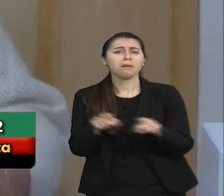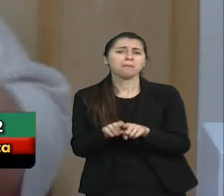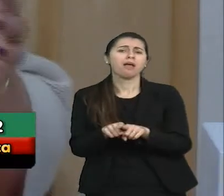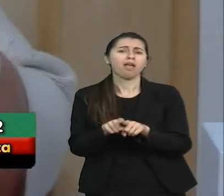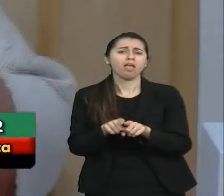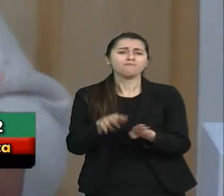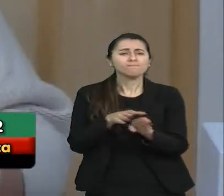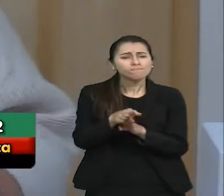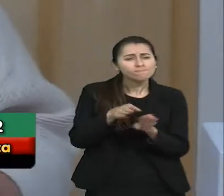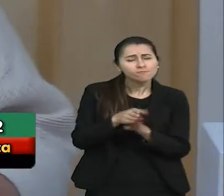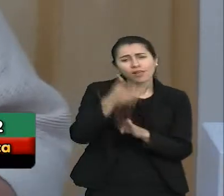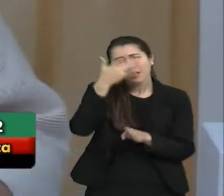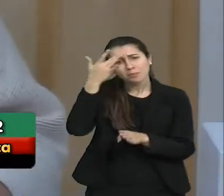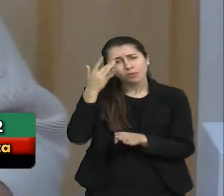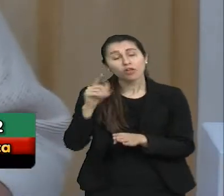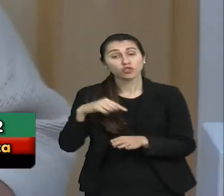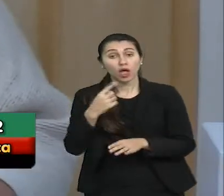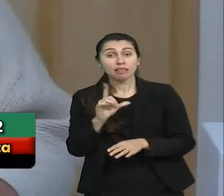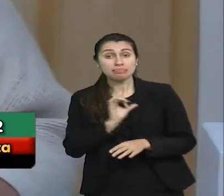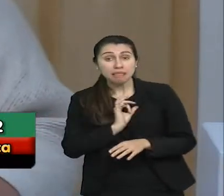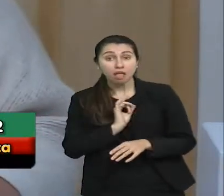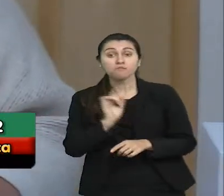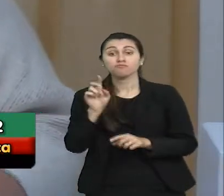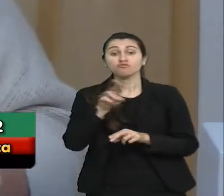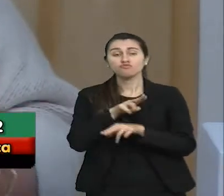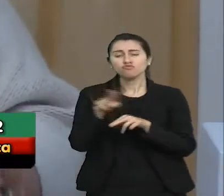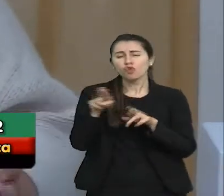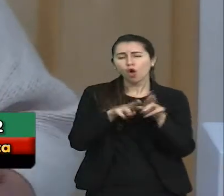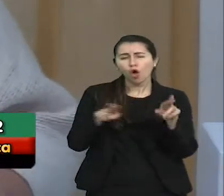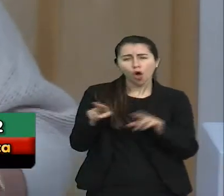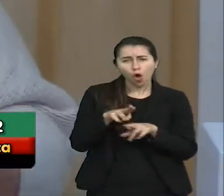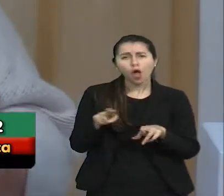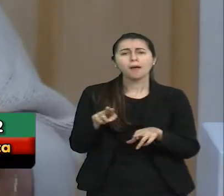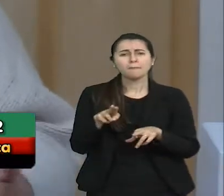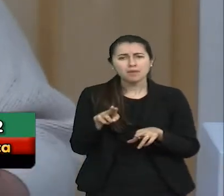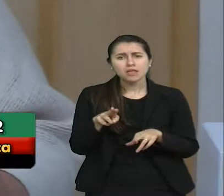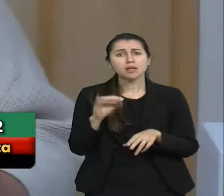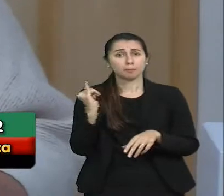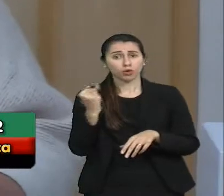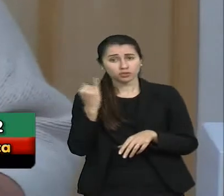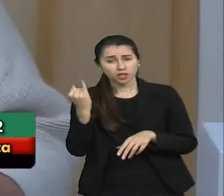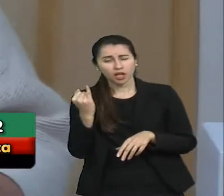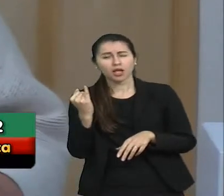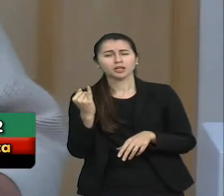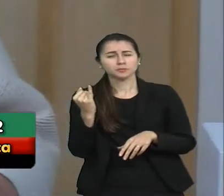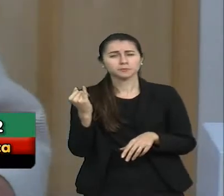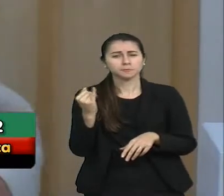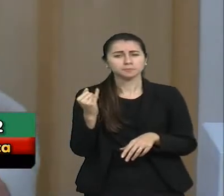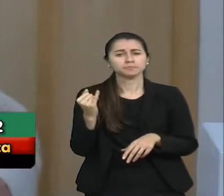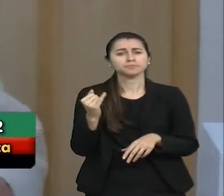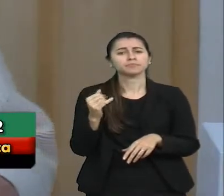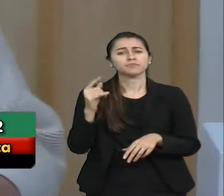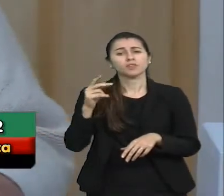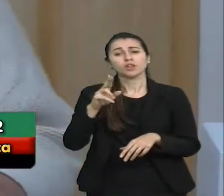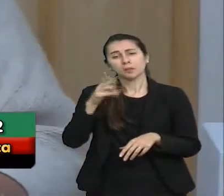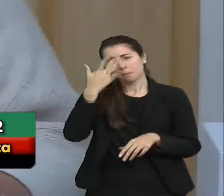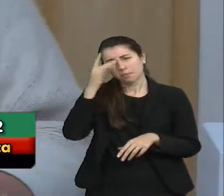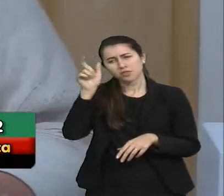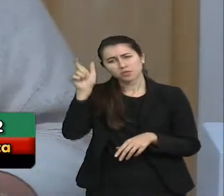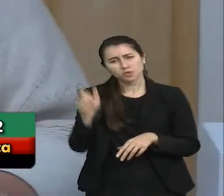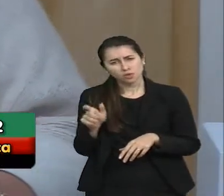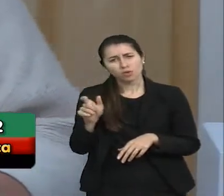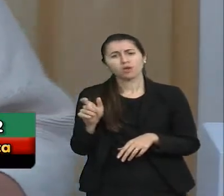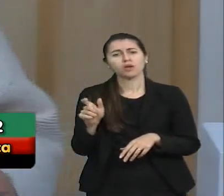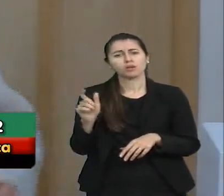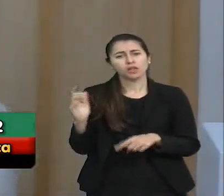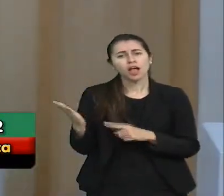Temos alguns nomes em mente, como o Dr. Edio, que é um dos maiores nomes, né, de combate à intolerância, foi um defensor da